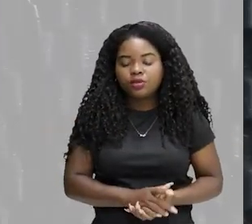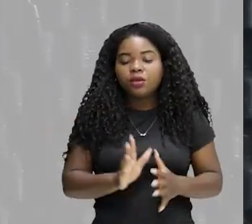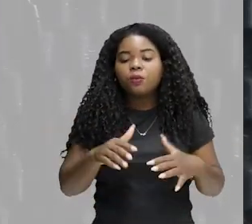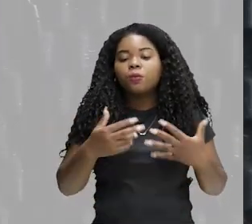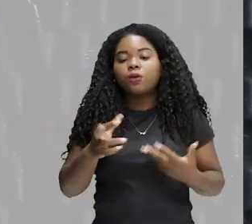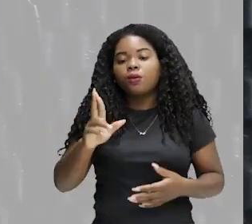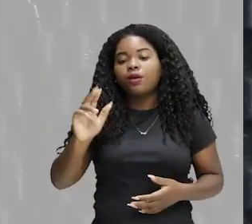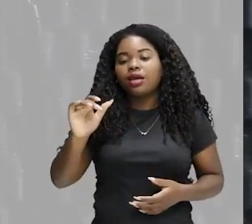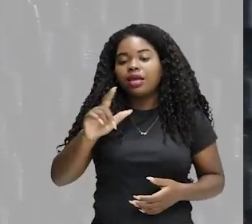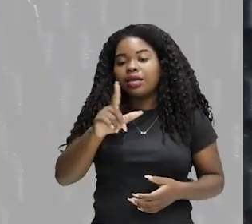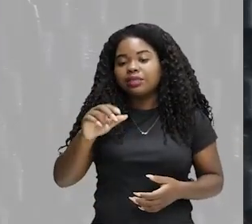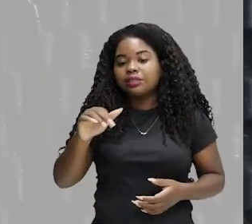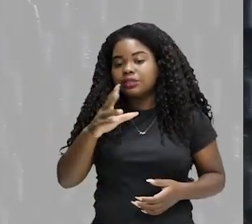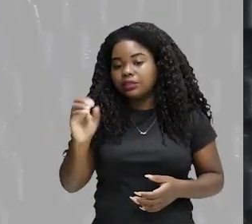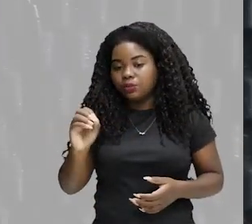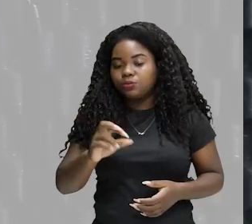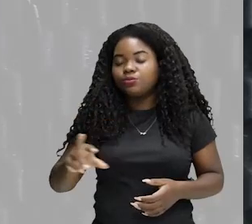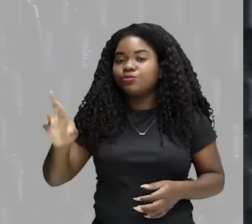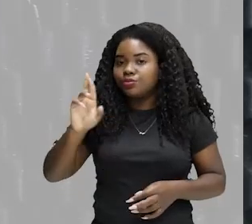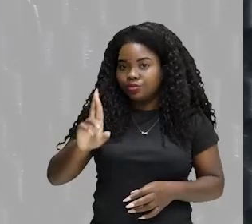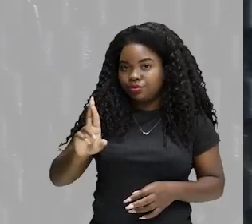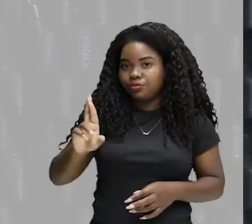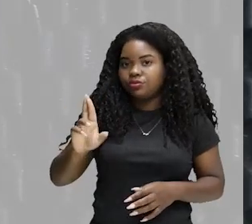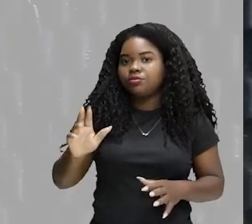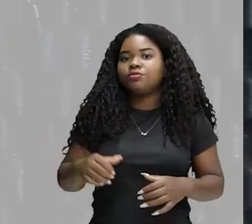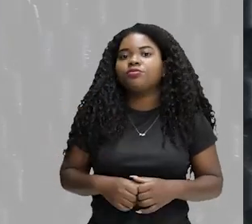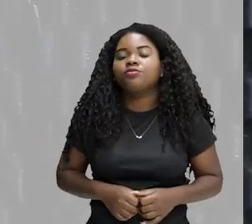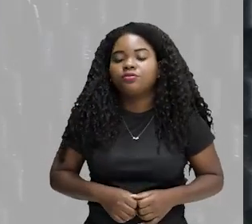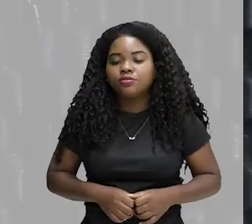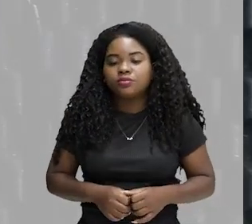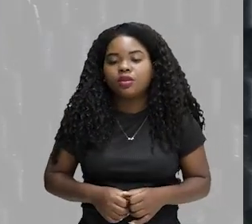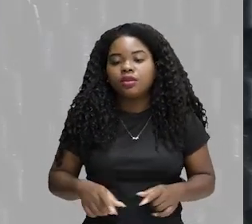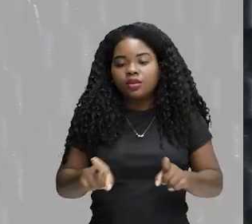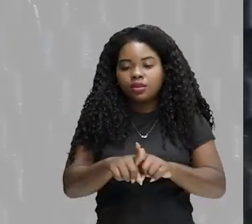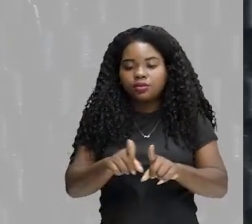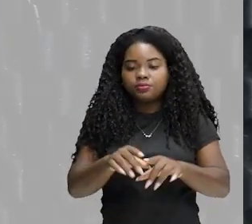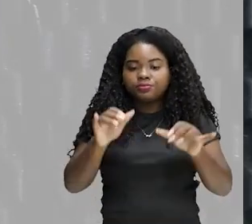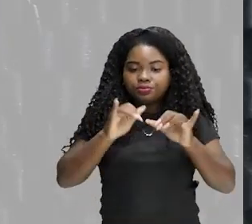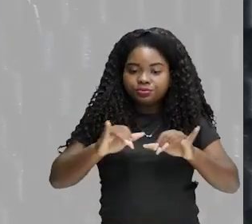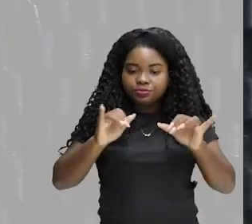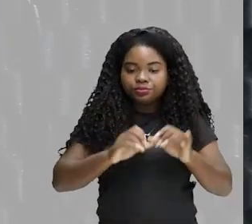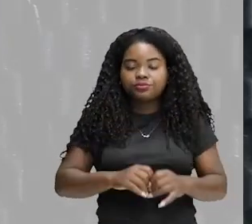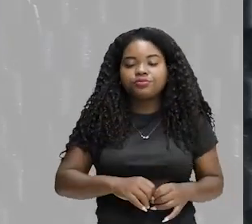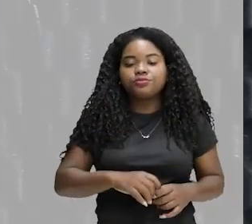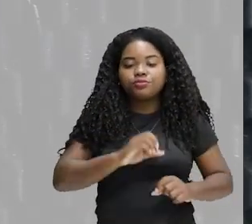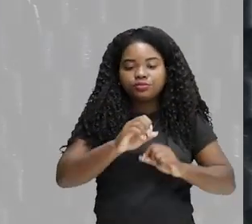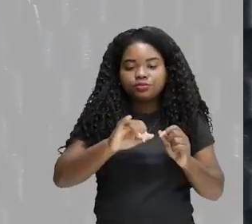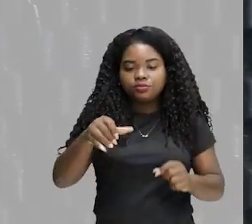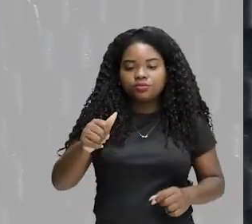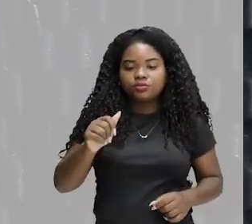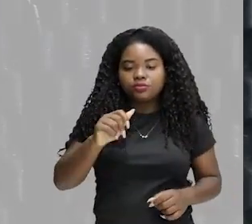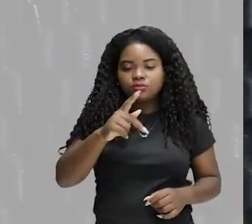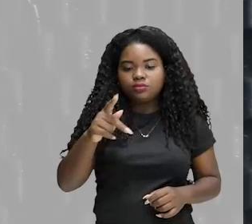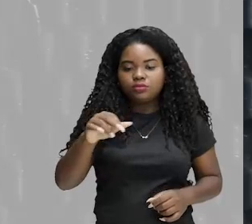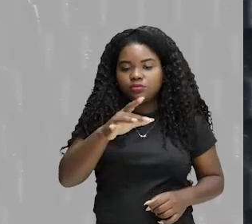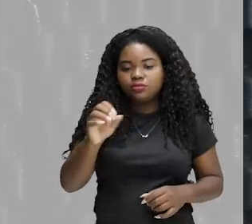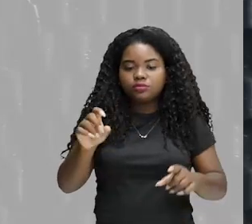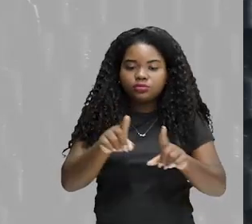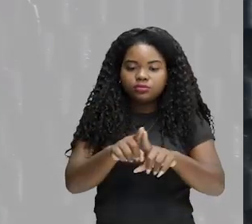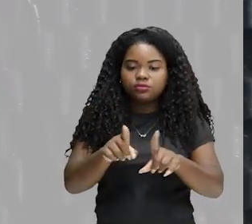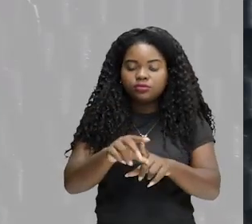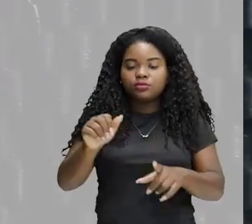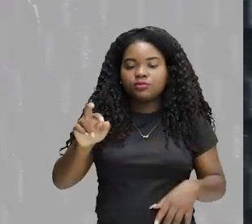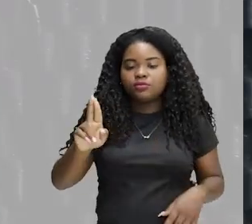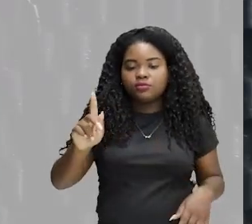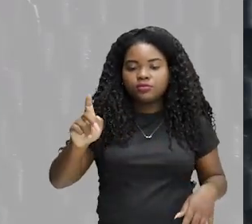razão, tá? E levando em conta as informações lá do Japão e da Argentina, tá bom?